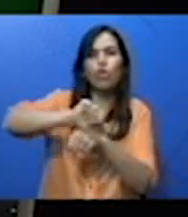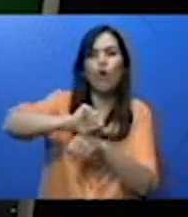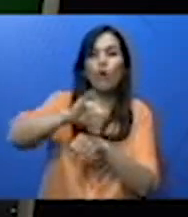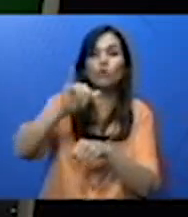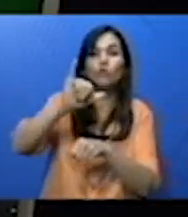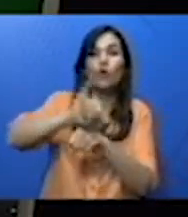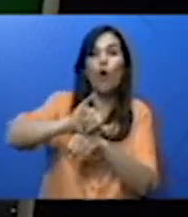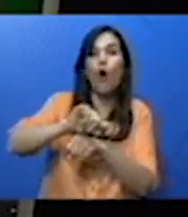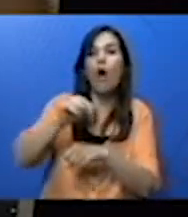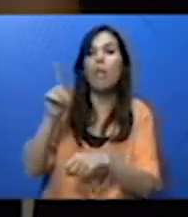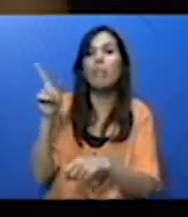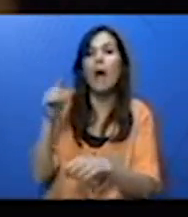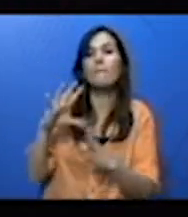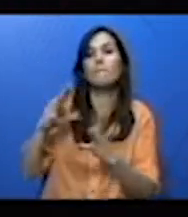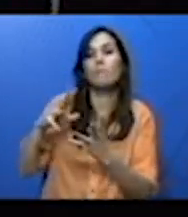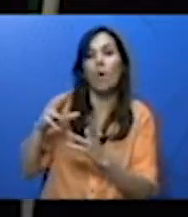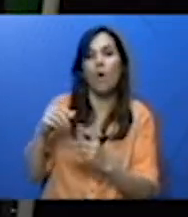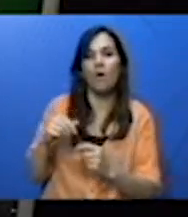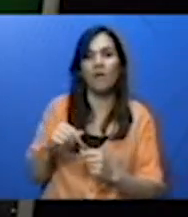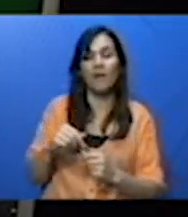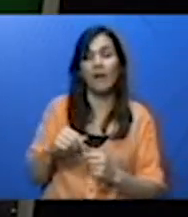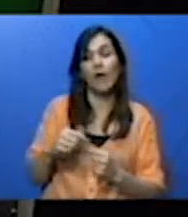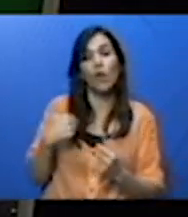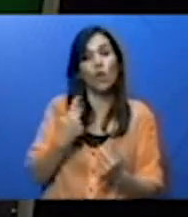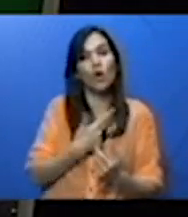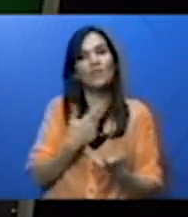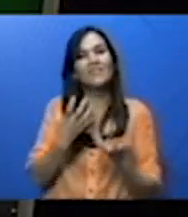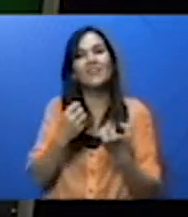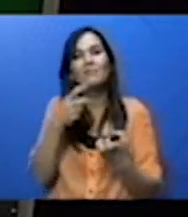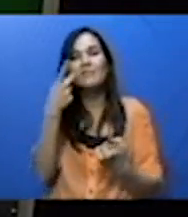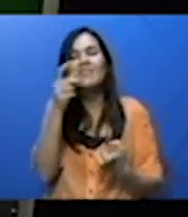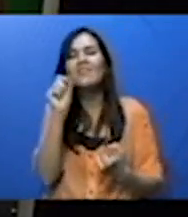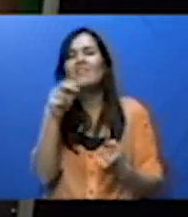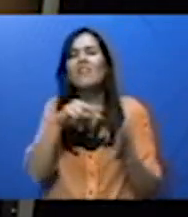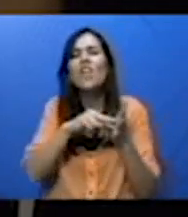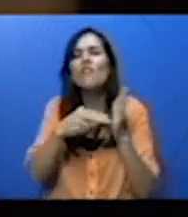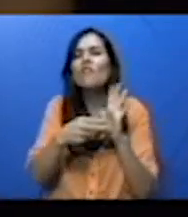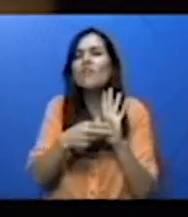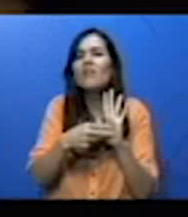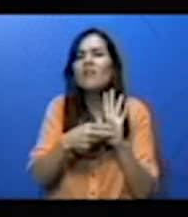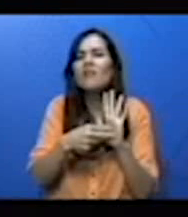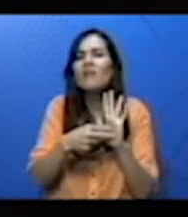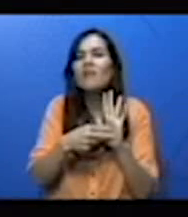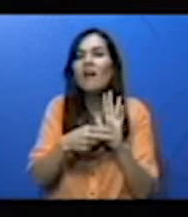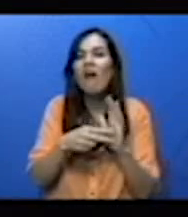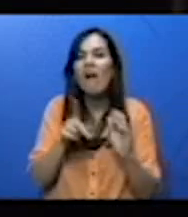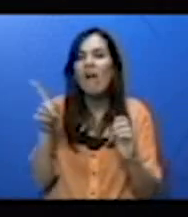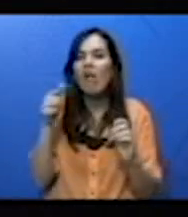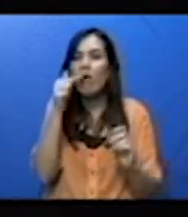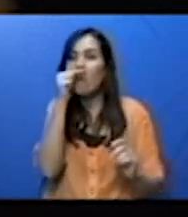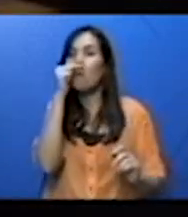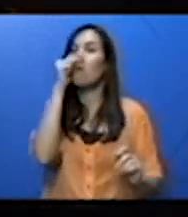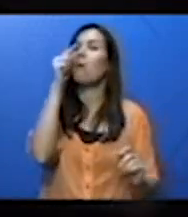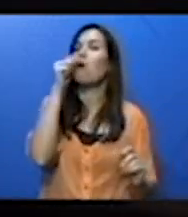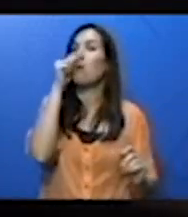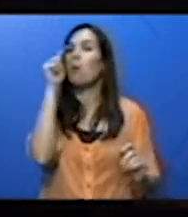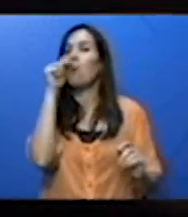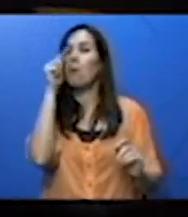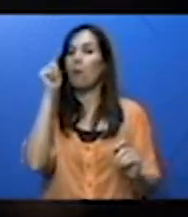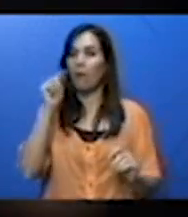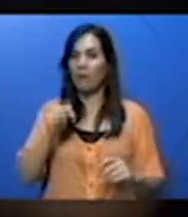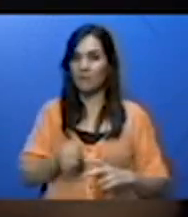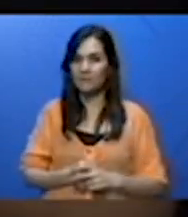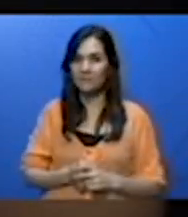usam. Que ela é poderosa, né? Costumam falar assim, tá se achando, né? Então foi a